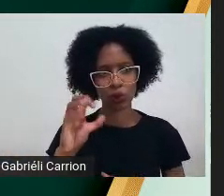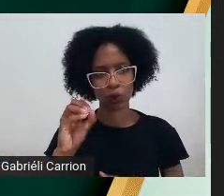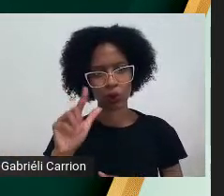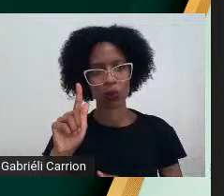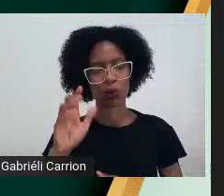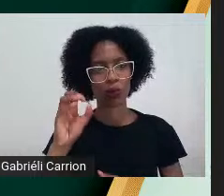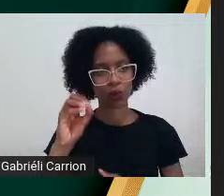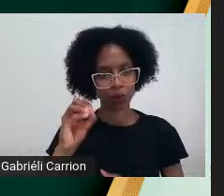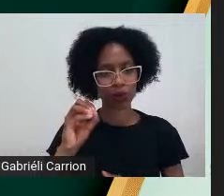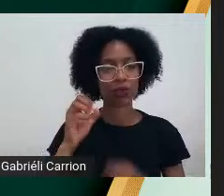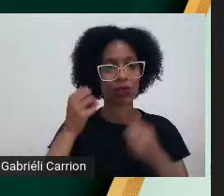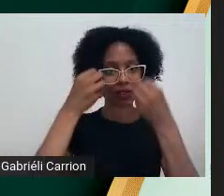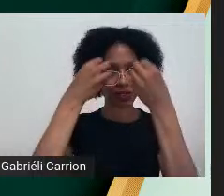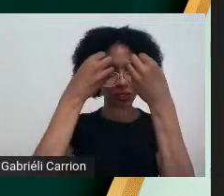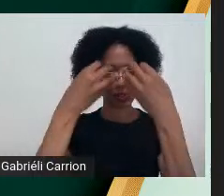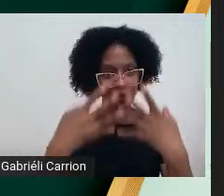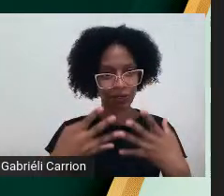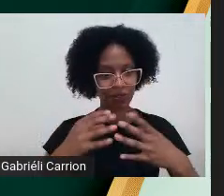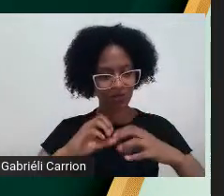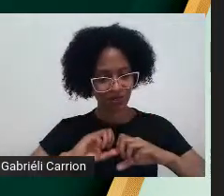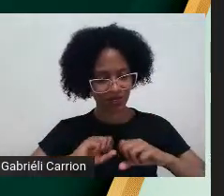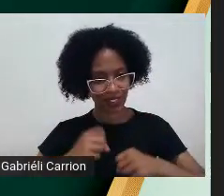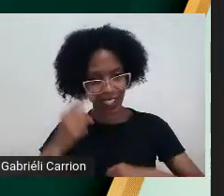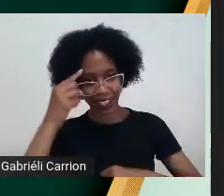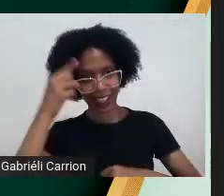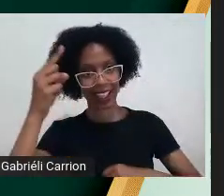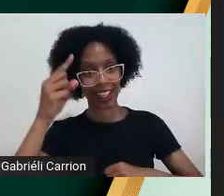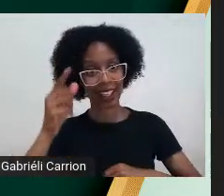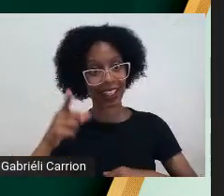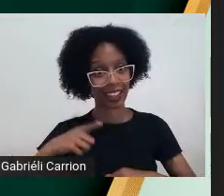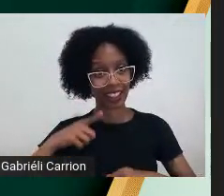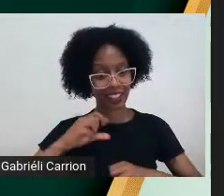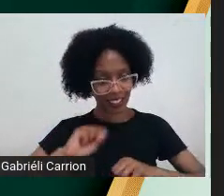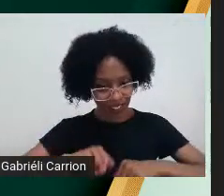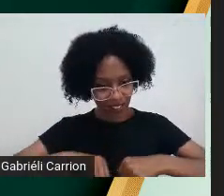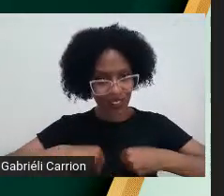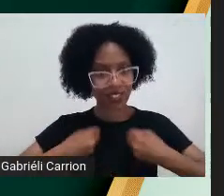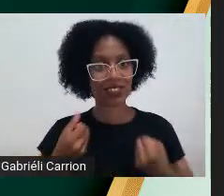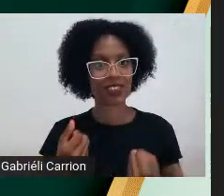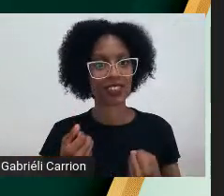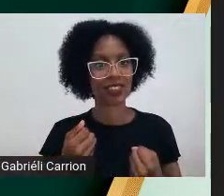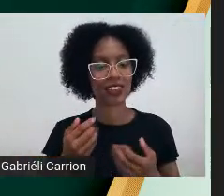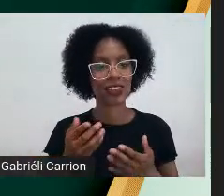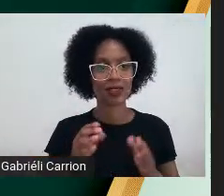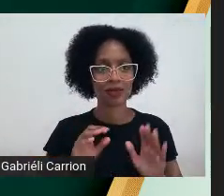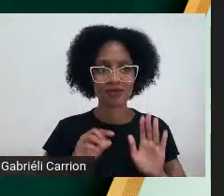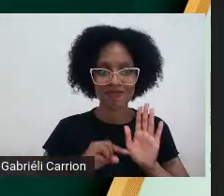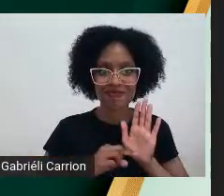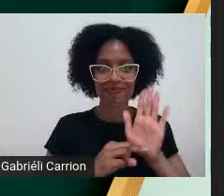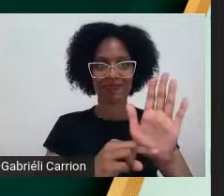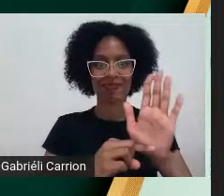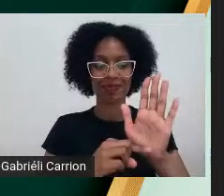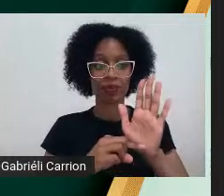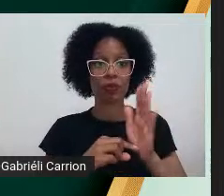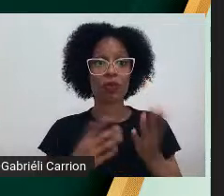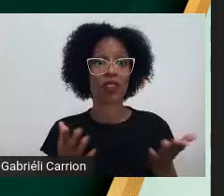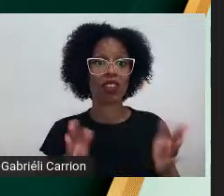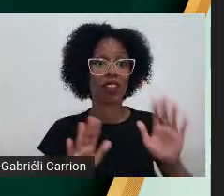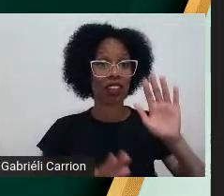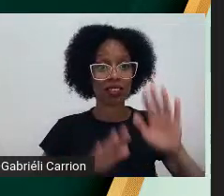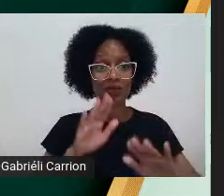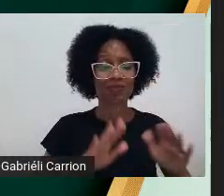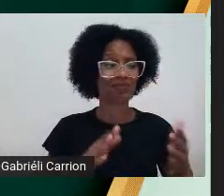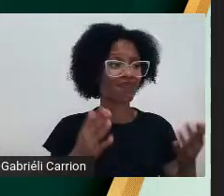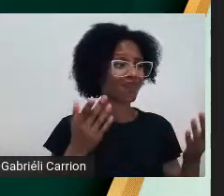ideias da força, a força das ideias. E é fato que um povo educado não aceitaria as condições de miséria e